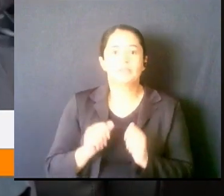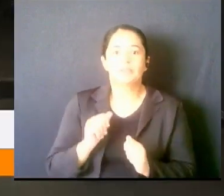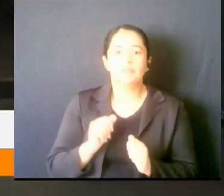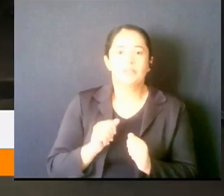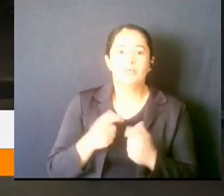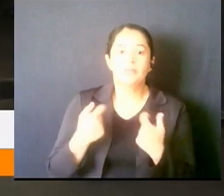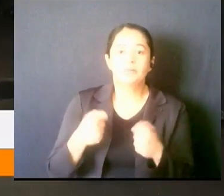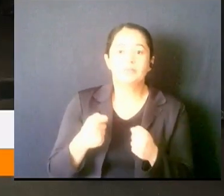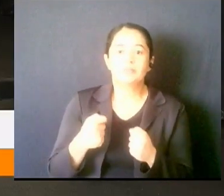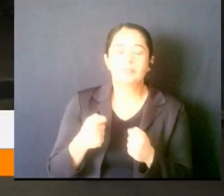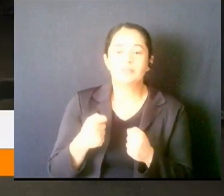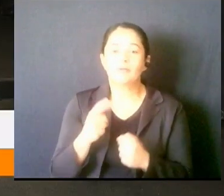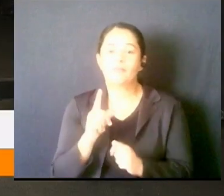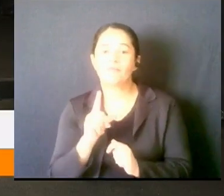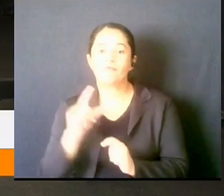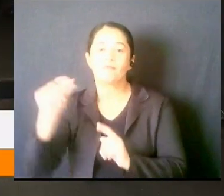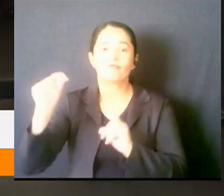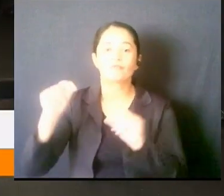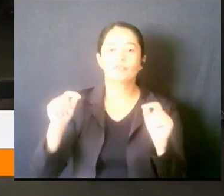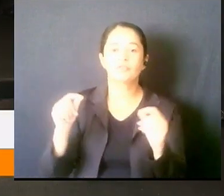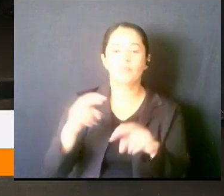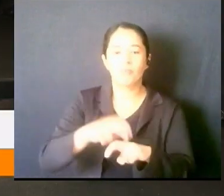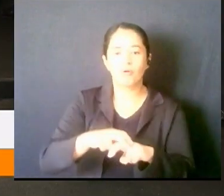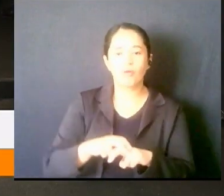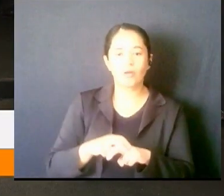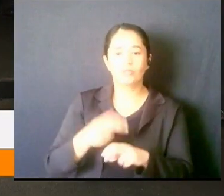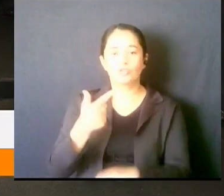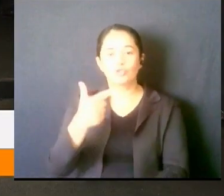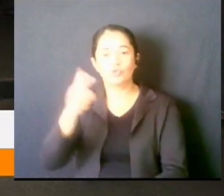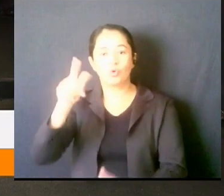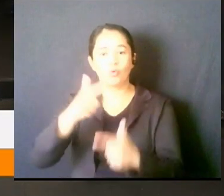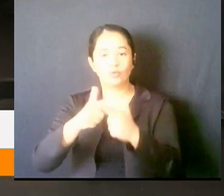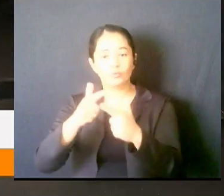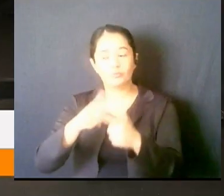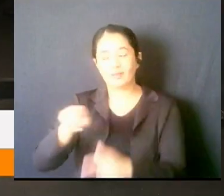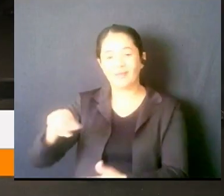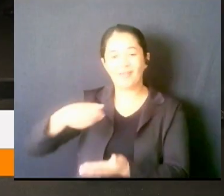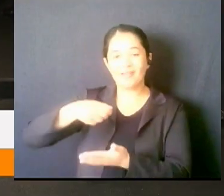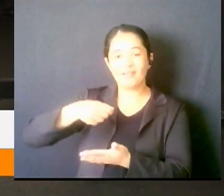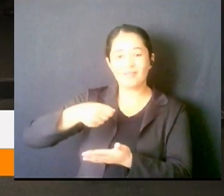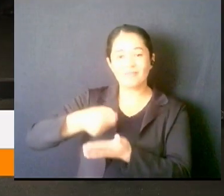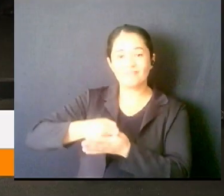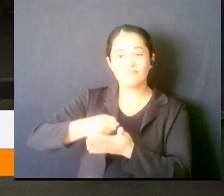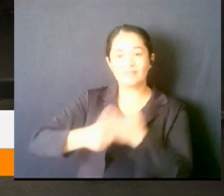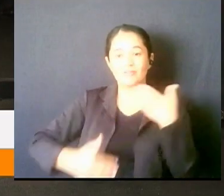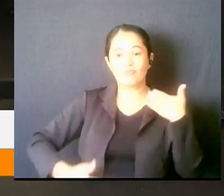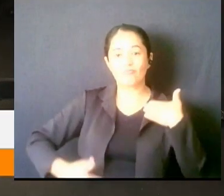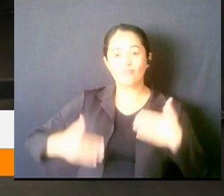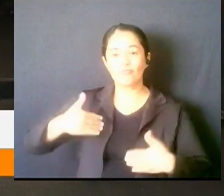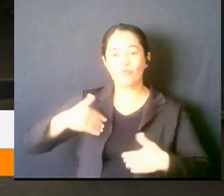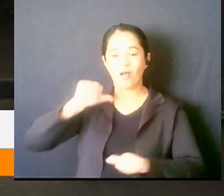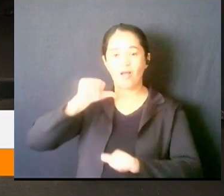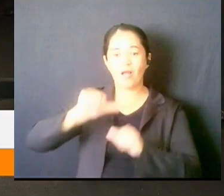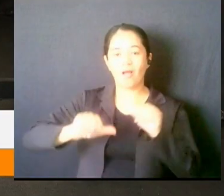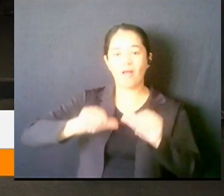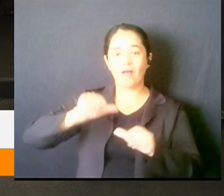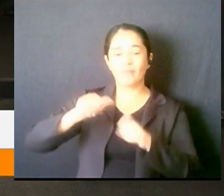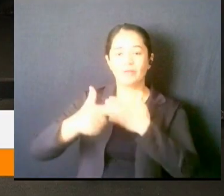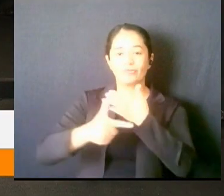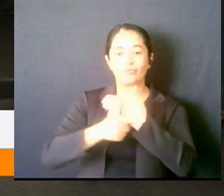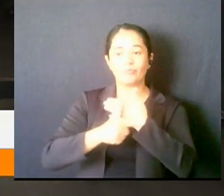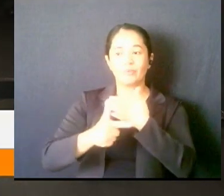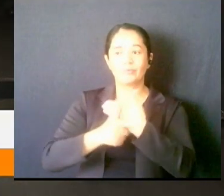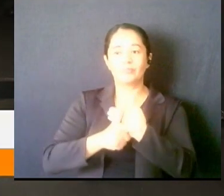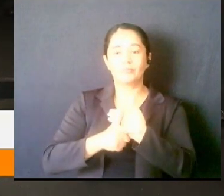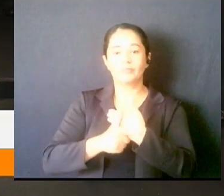vê saída. Perfeito. Então, ela paga muitas vezes com o corpo a mudança de um papel social